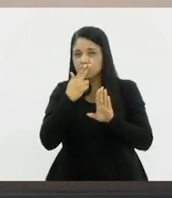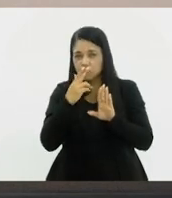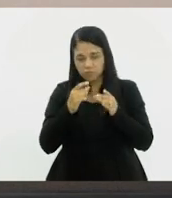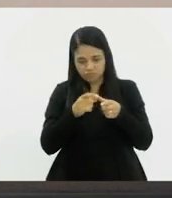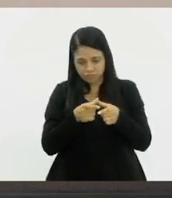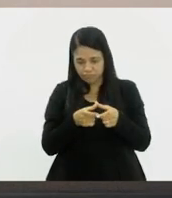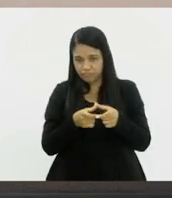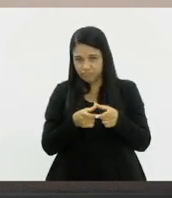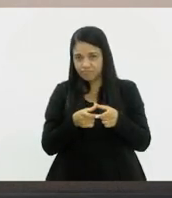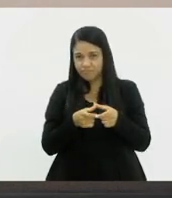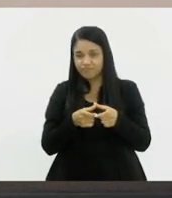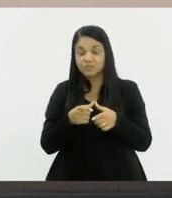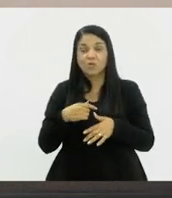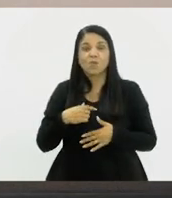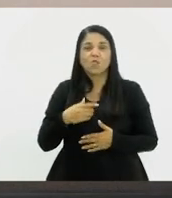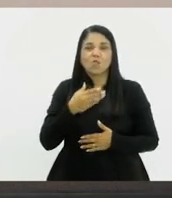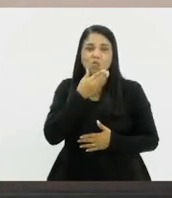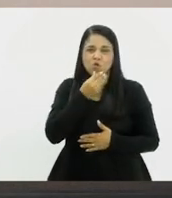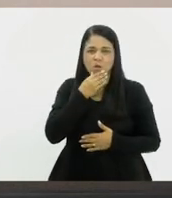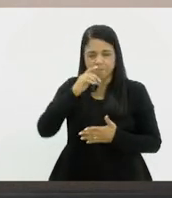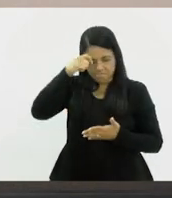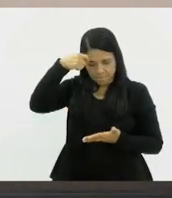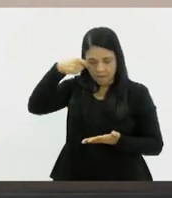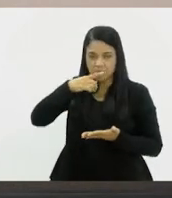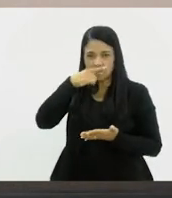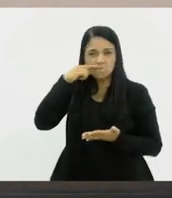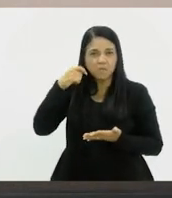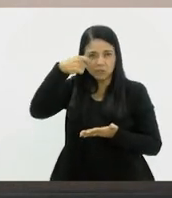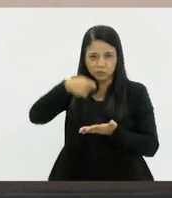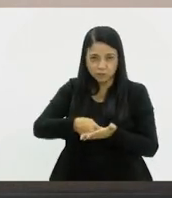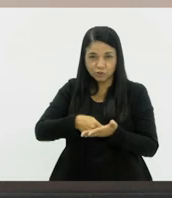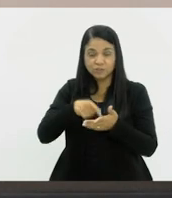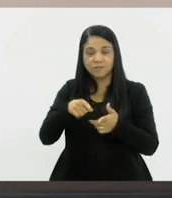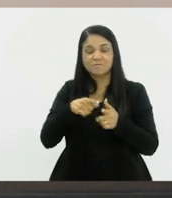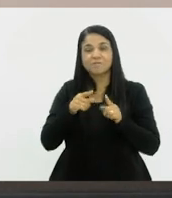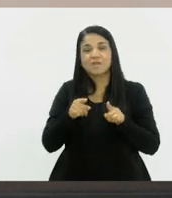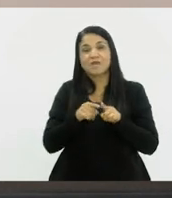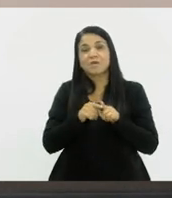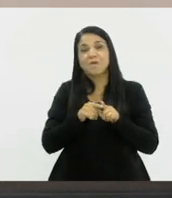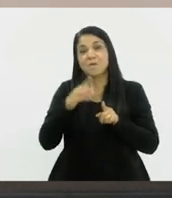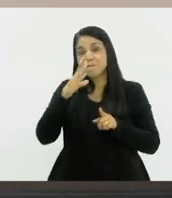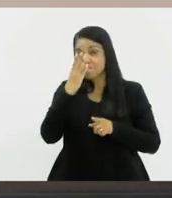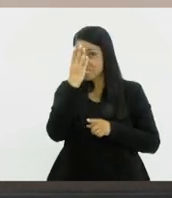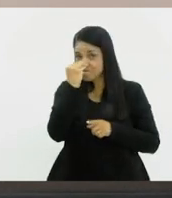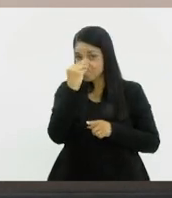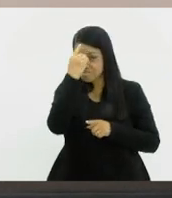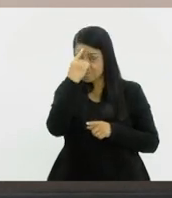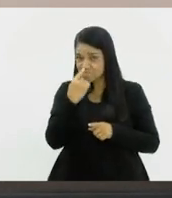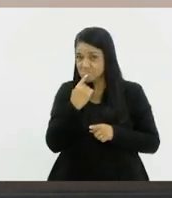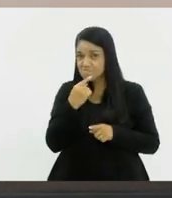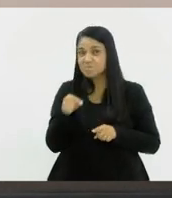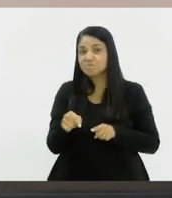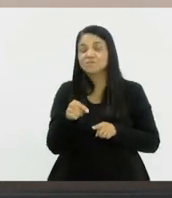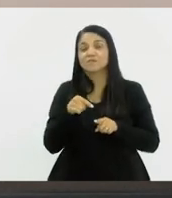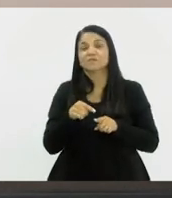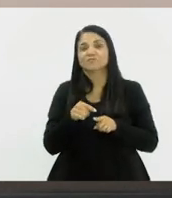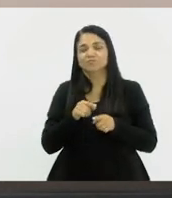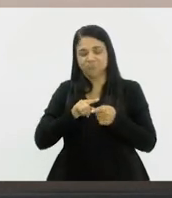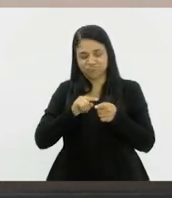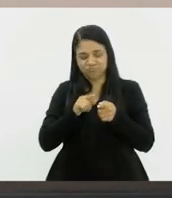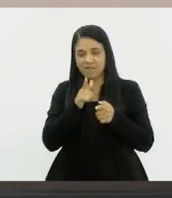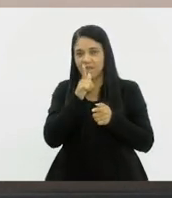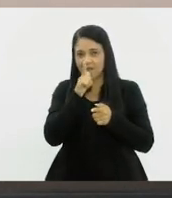brasileiro homem é muito machista uma das piores é aquela da brocha né que realmente é verdade isso né entp lá